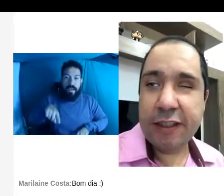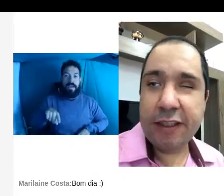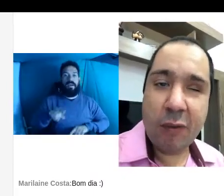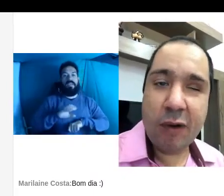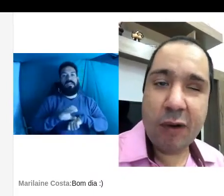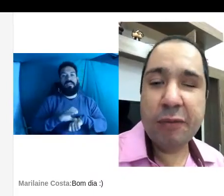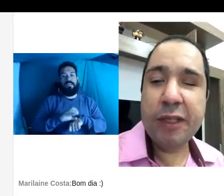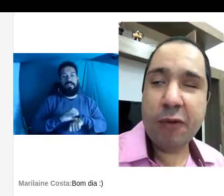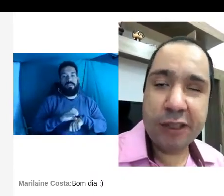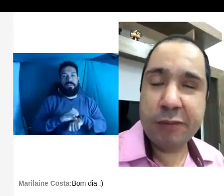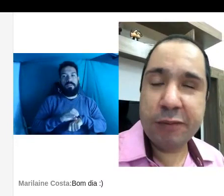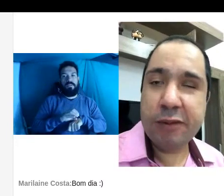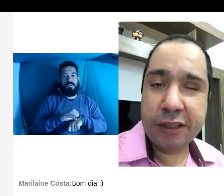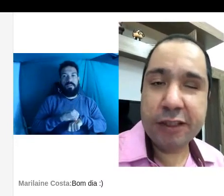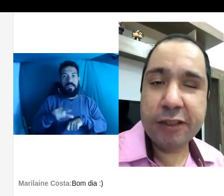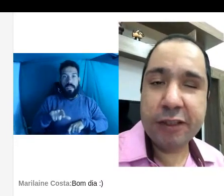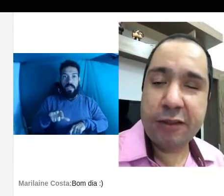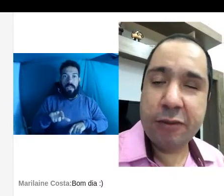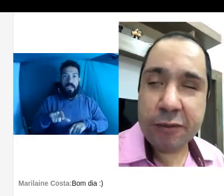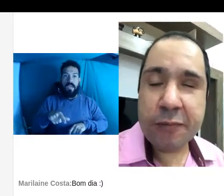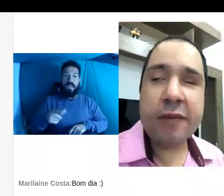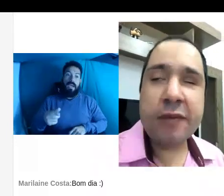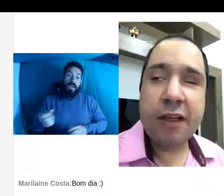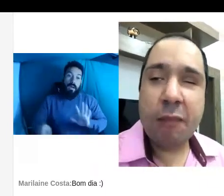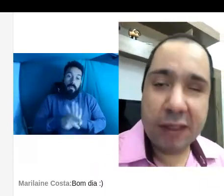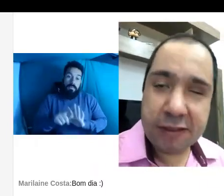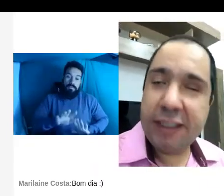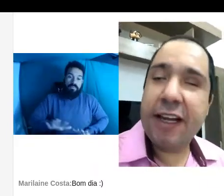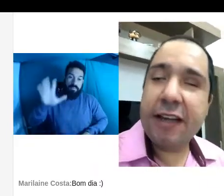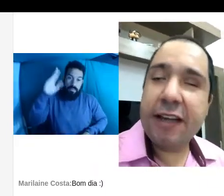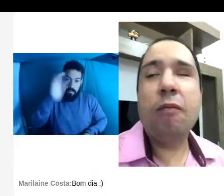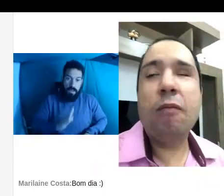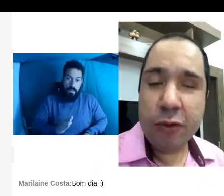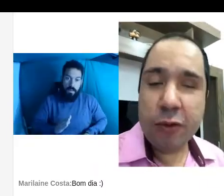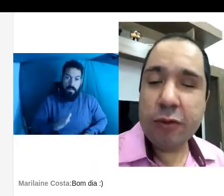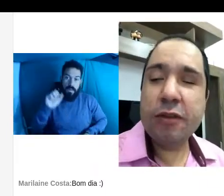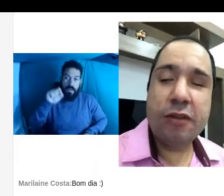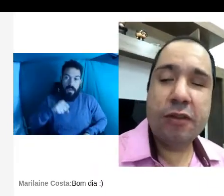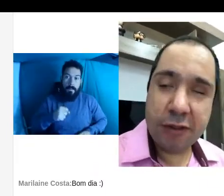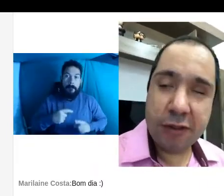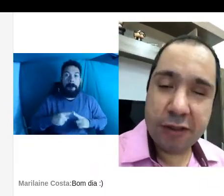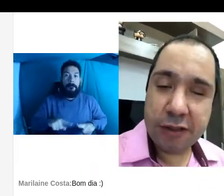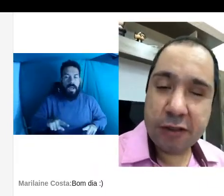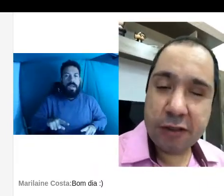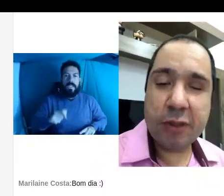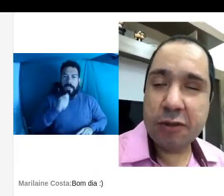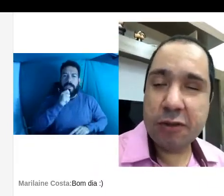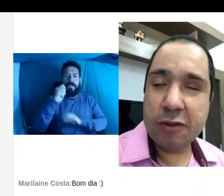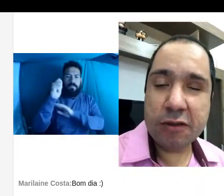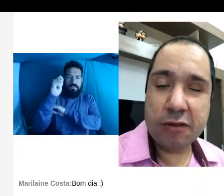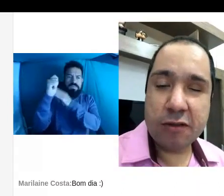É uma coisa fora de moda no Brasil, mas que é muito importante